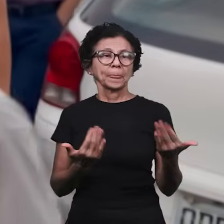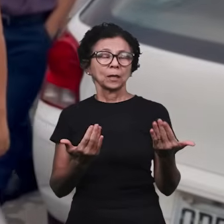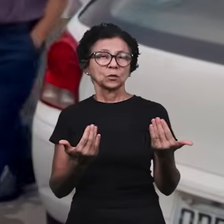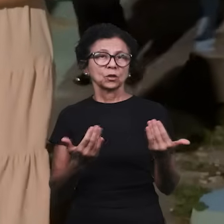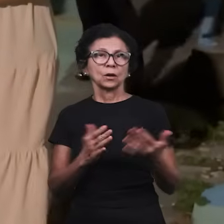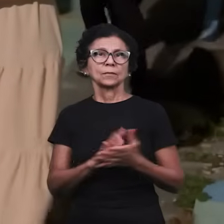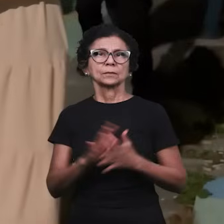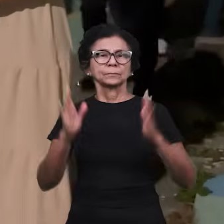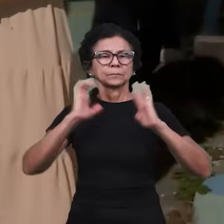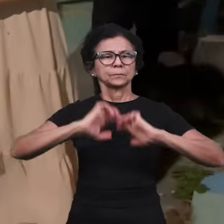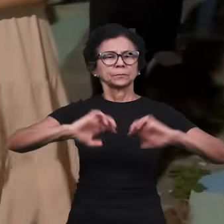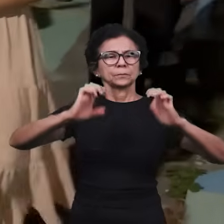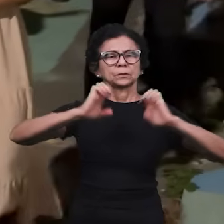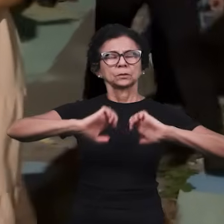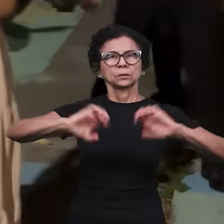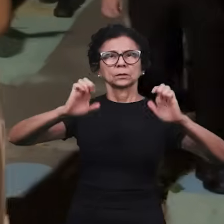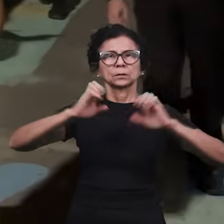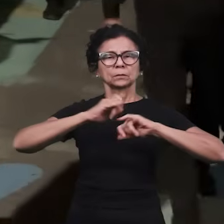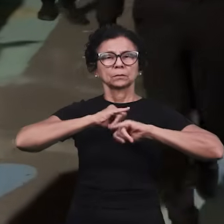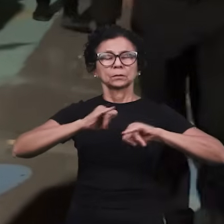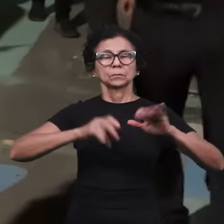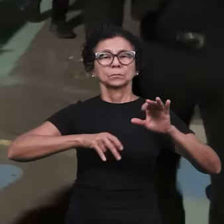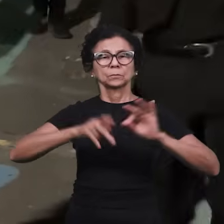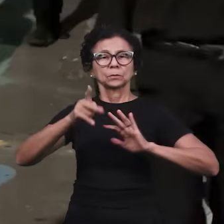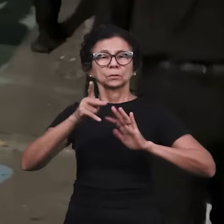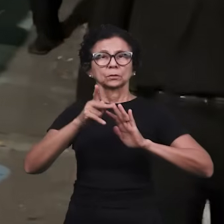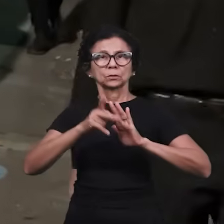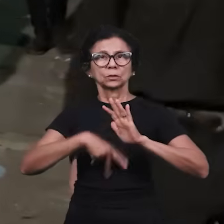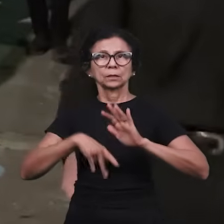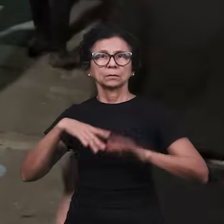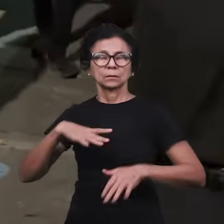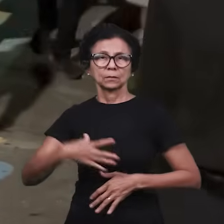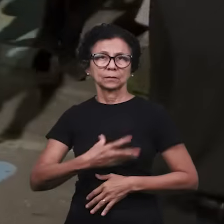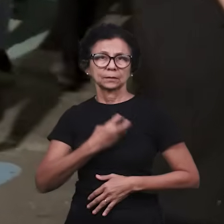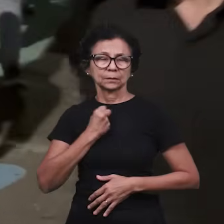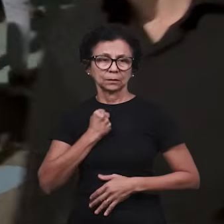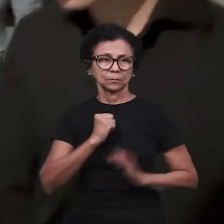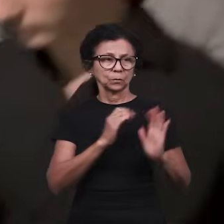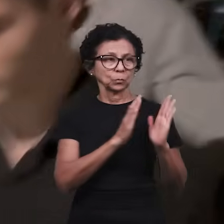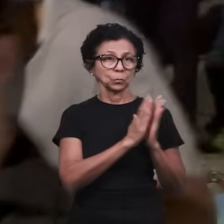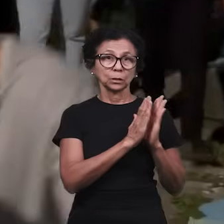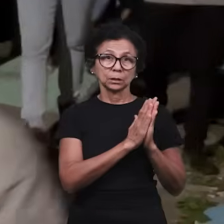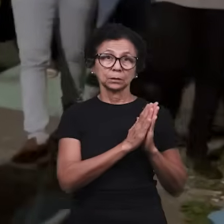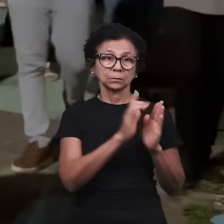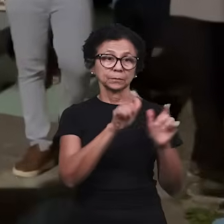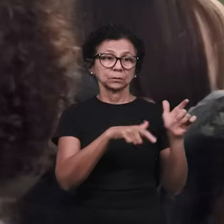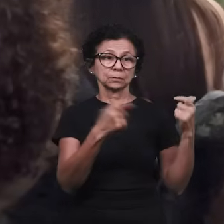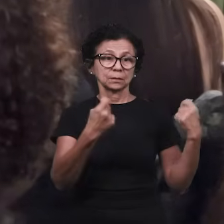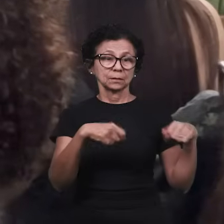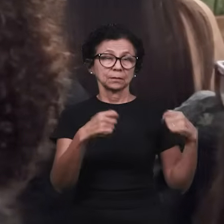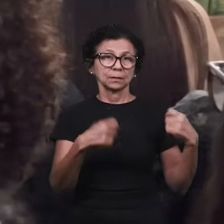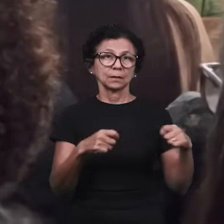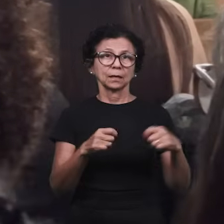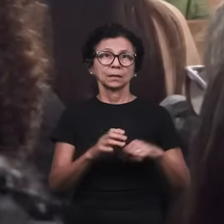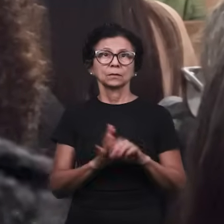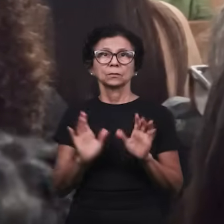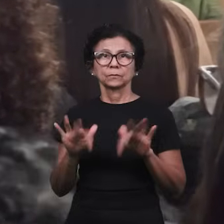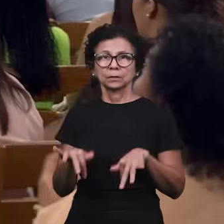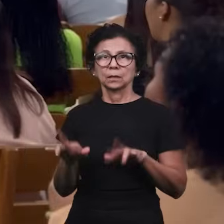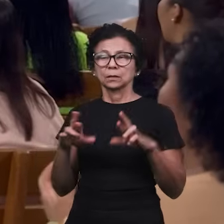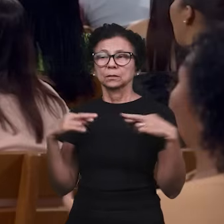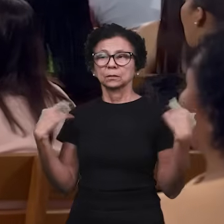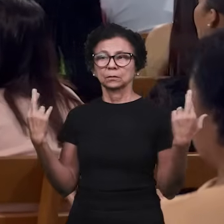foram instrumentos nas mãos do Senhor, anunciando o projeto de salvação e orando pelas vidas. No encerramento, todos